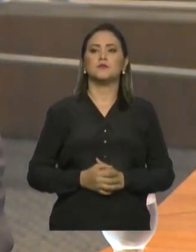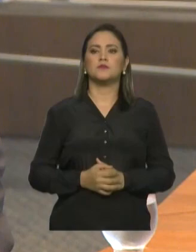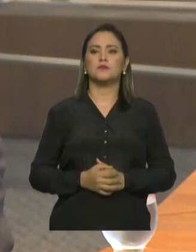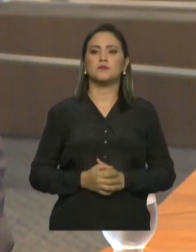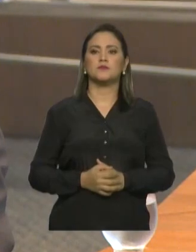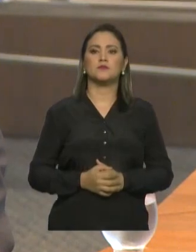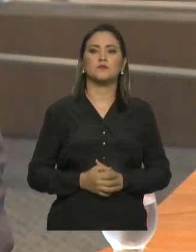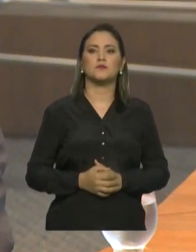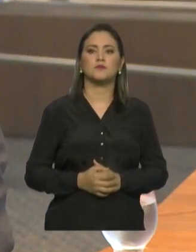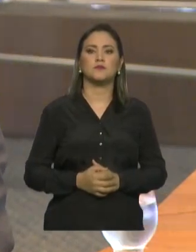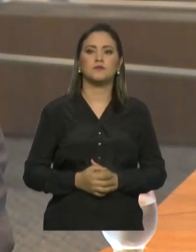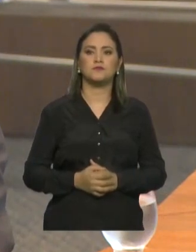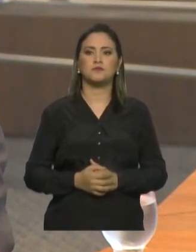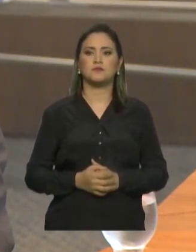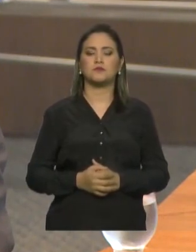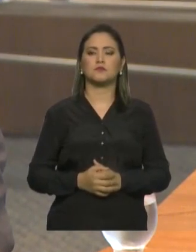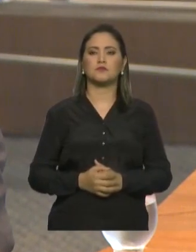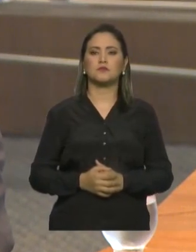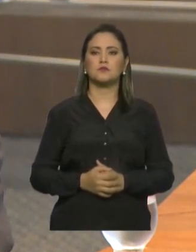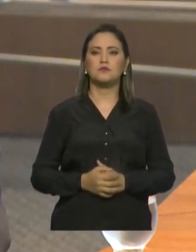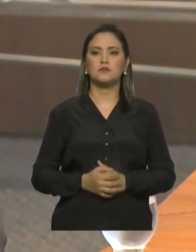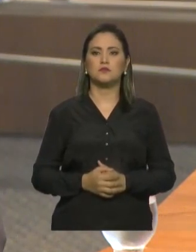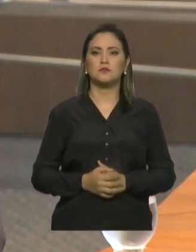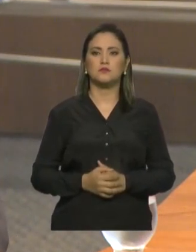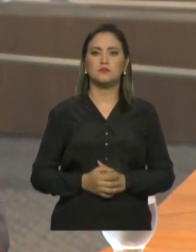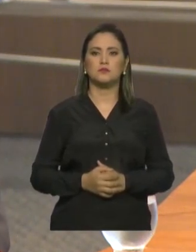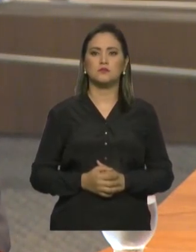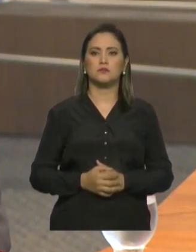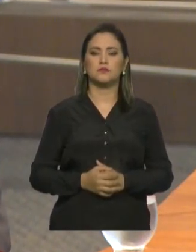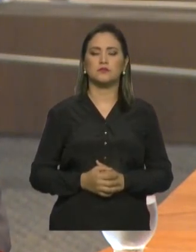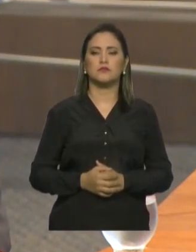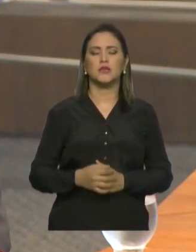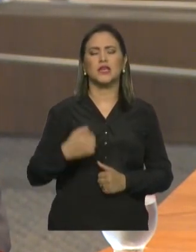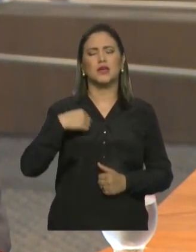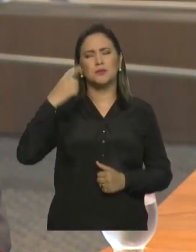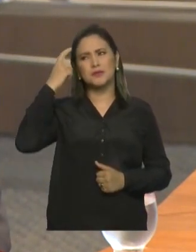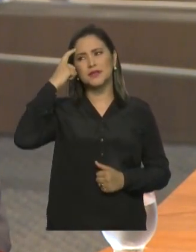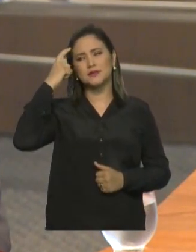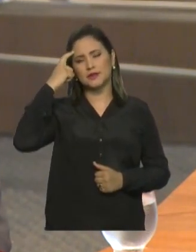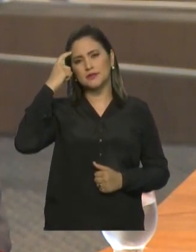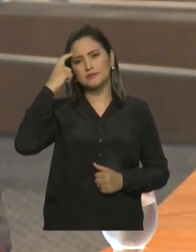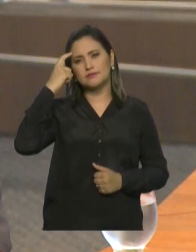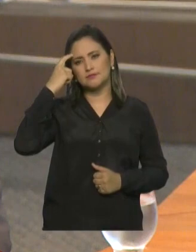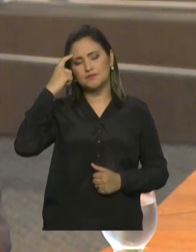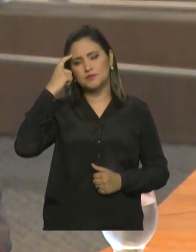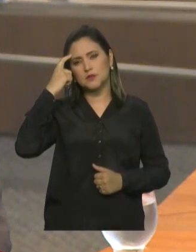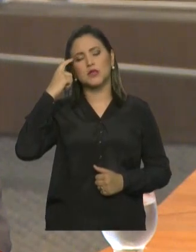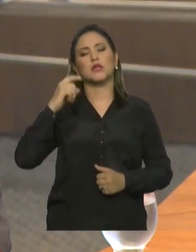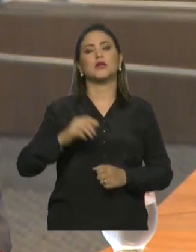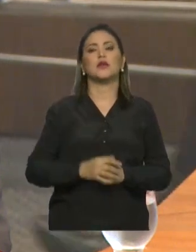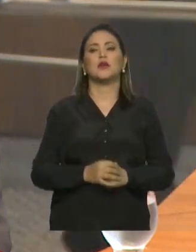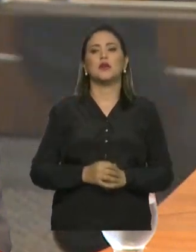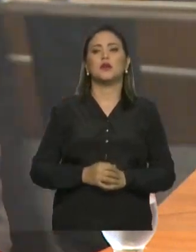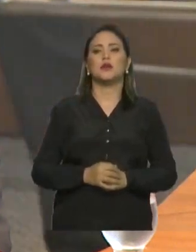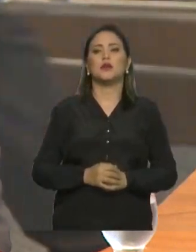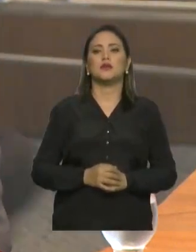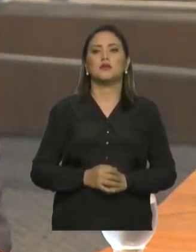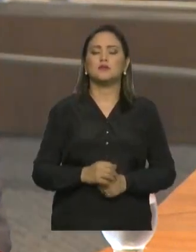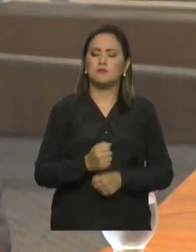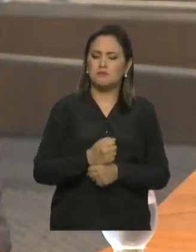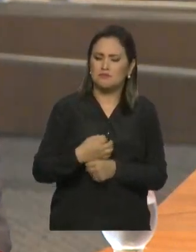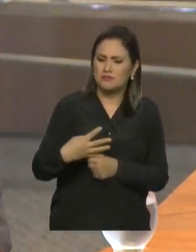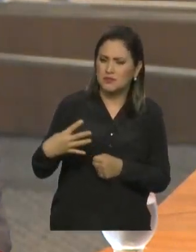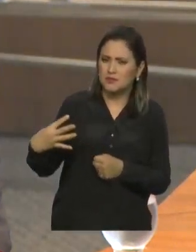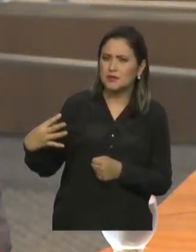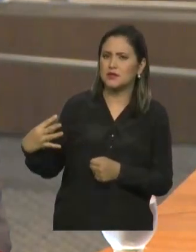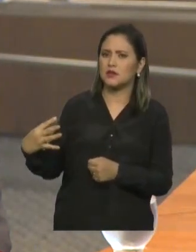veio uma reflexão onde nós passamos, senhor presidente, todo o mandato, deputado Edvaldo Holanda, todo o